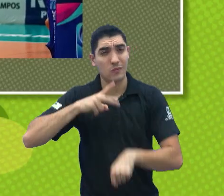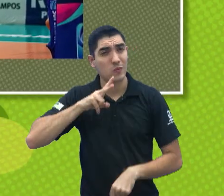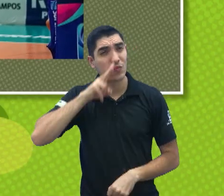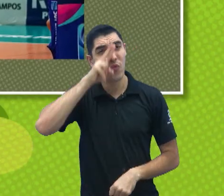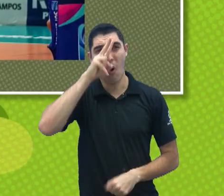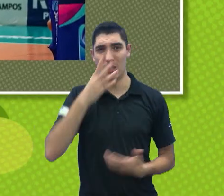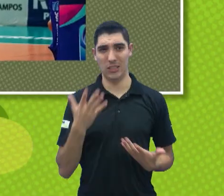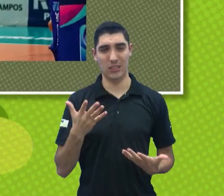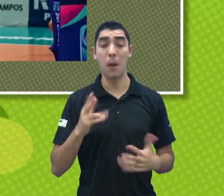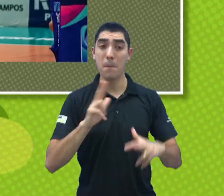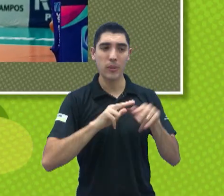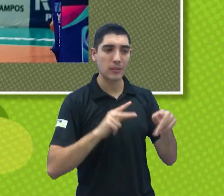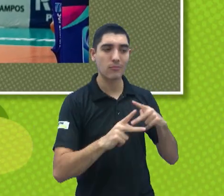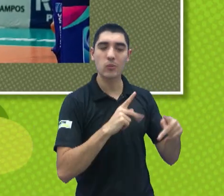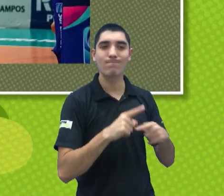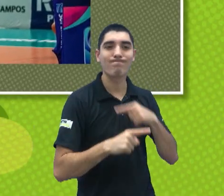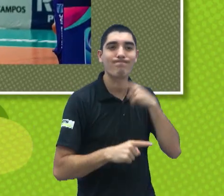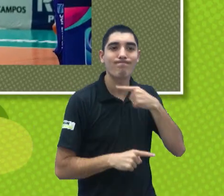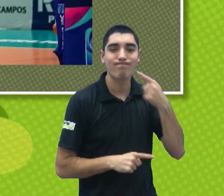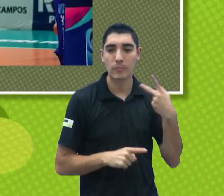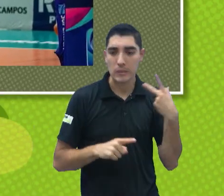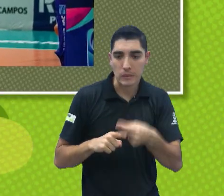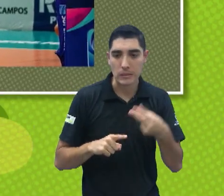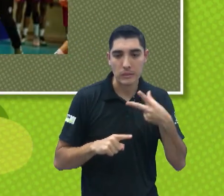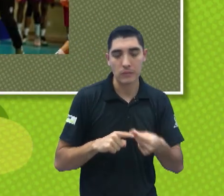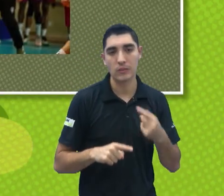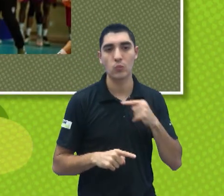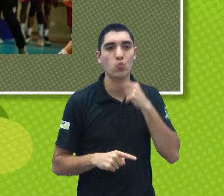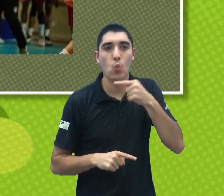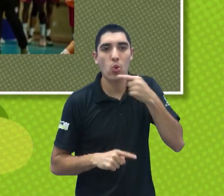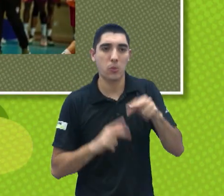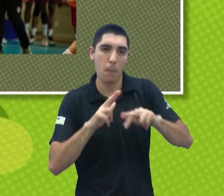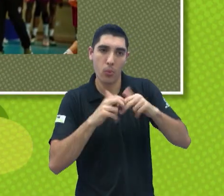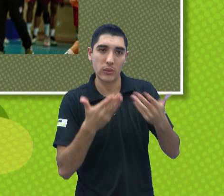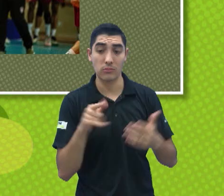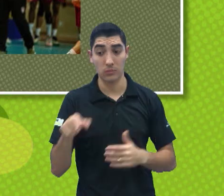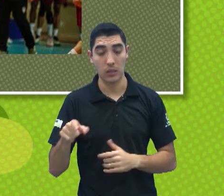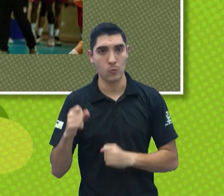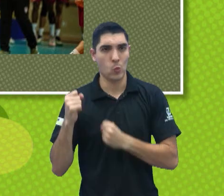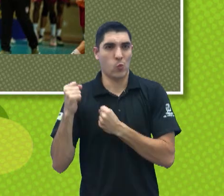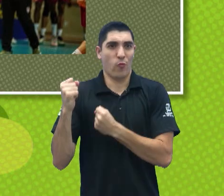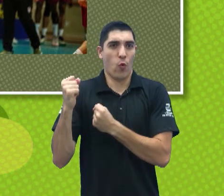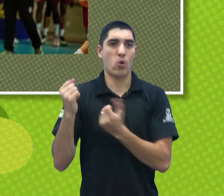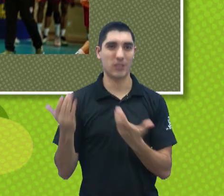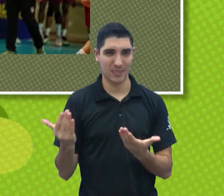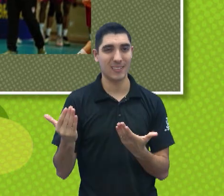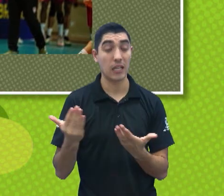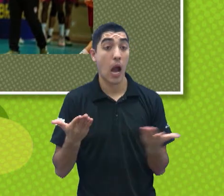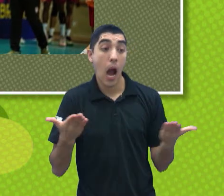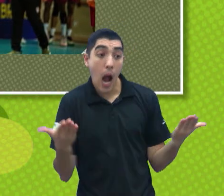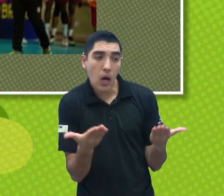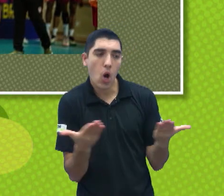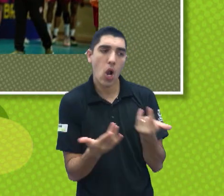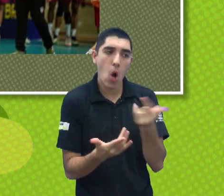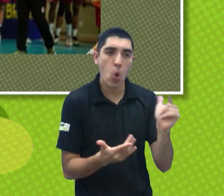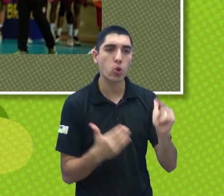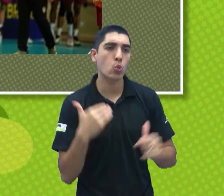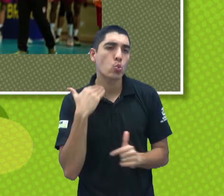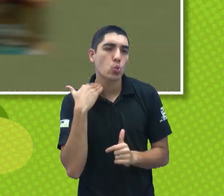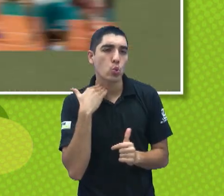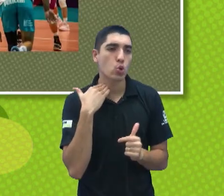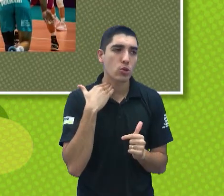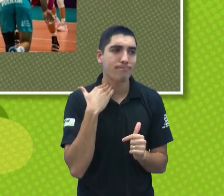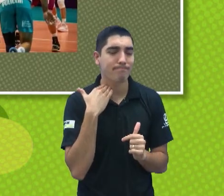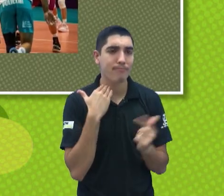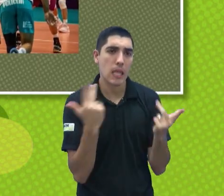de conseguir concretizar em resultados positivos, né, em vitórias. E agora pegou um time que é confronto direto